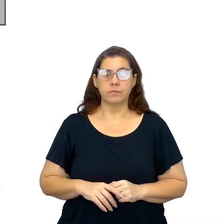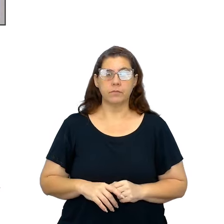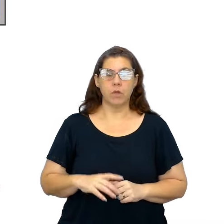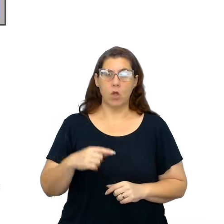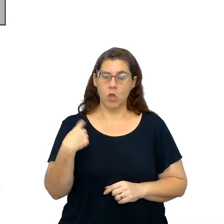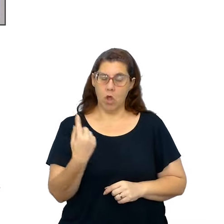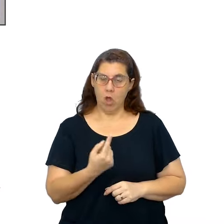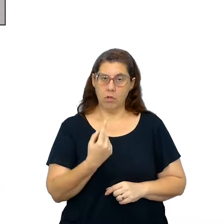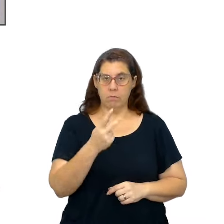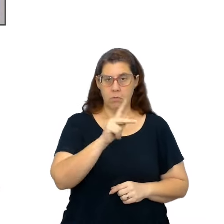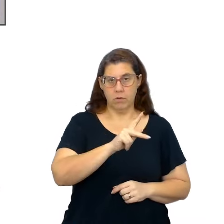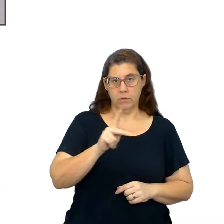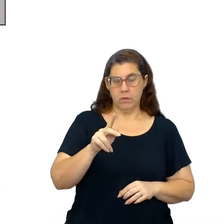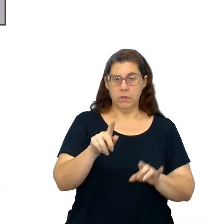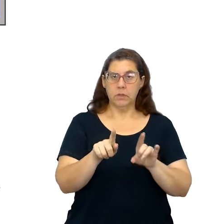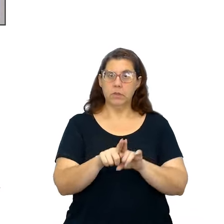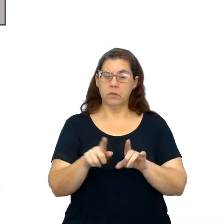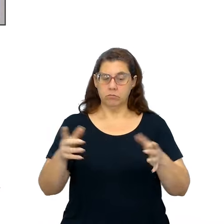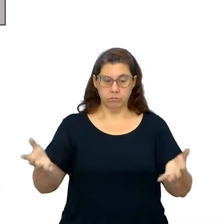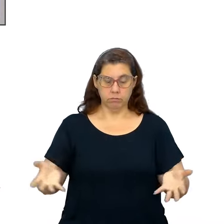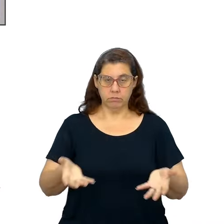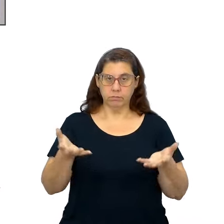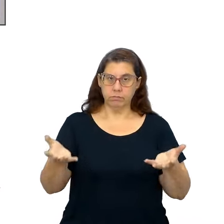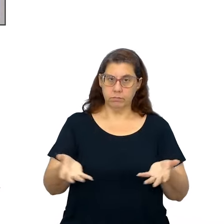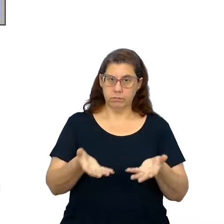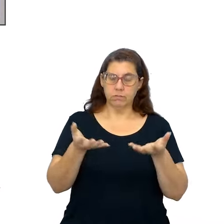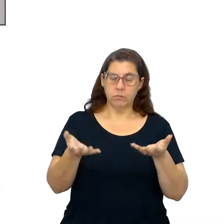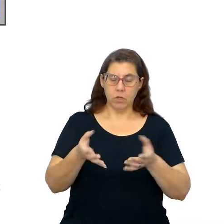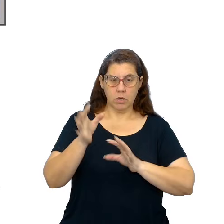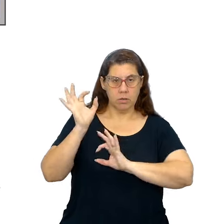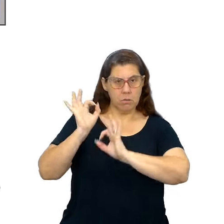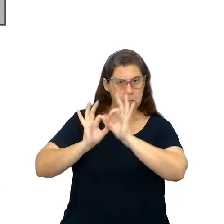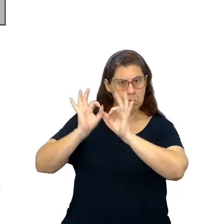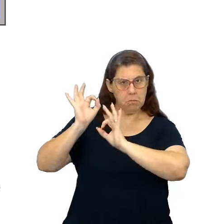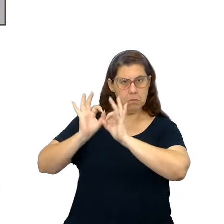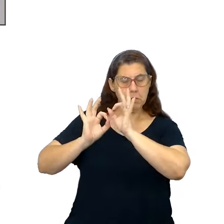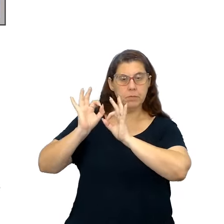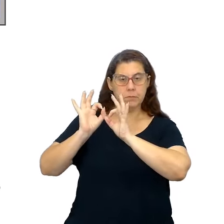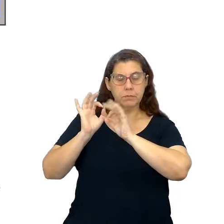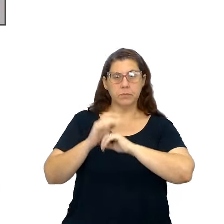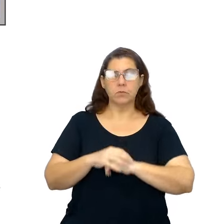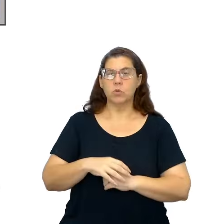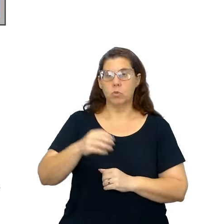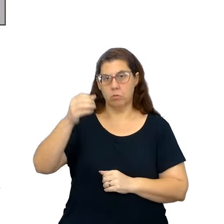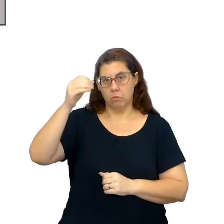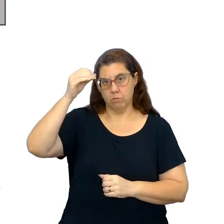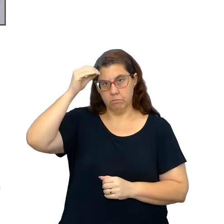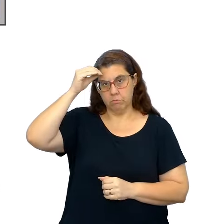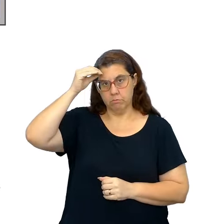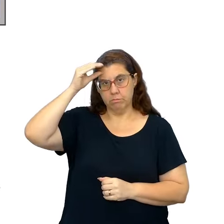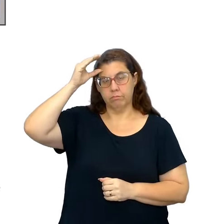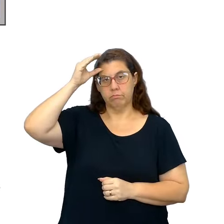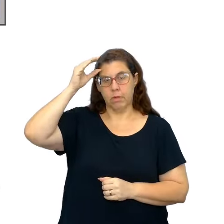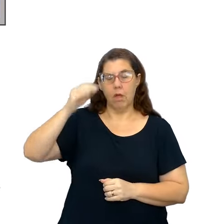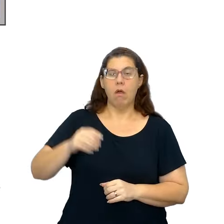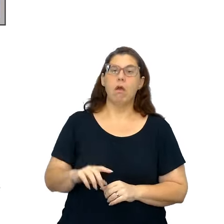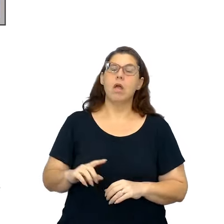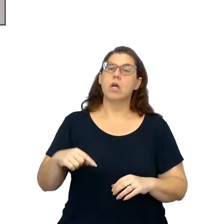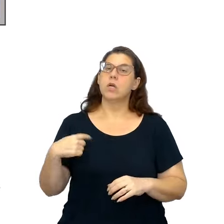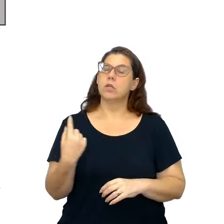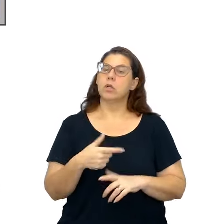educador, enquanto fomentador do processo de construção, né, do conhecimento, né? Então, a